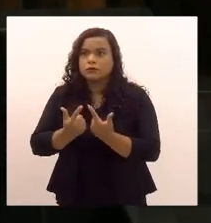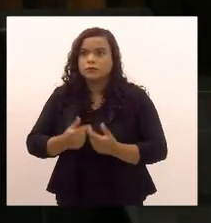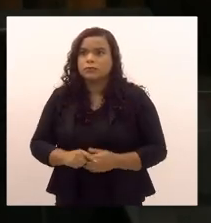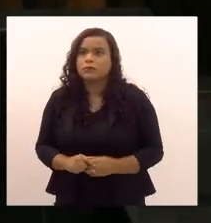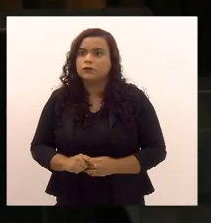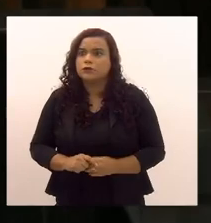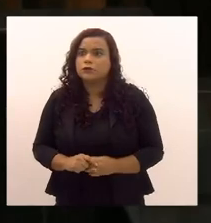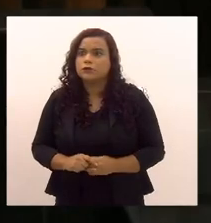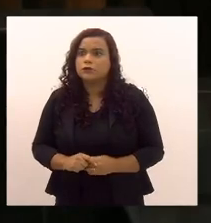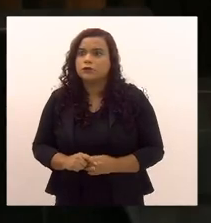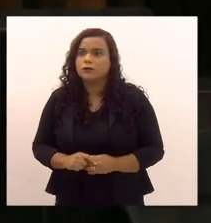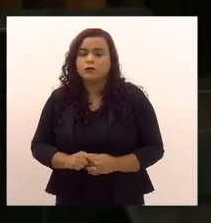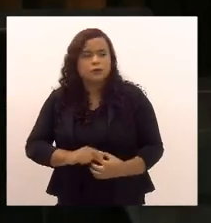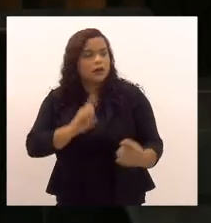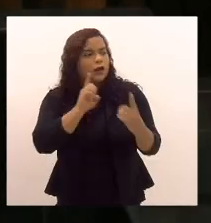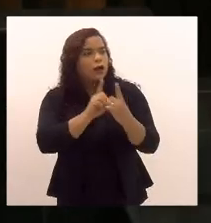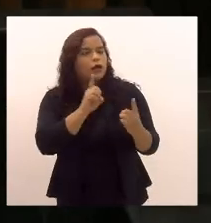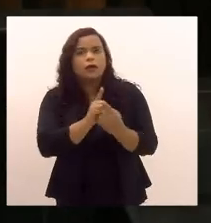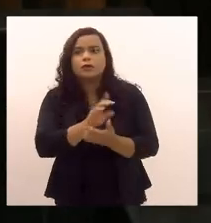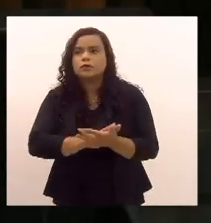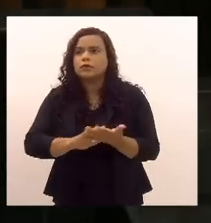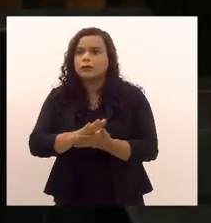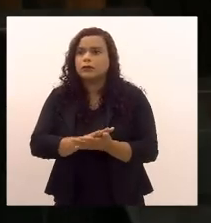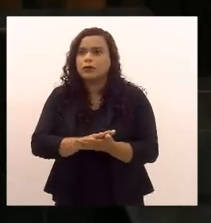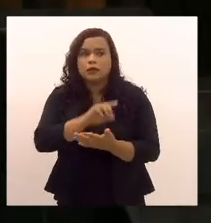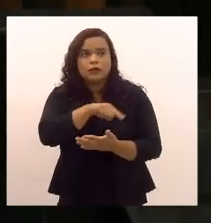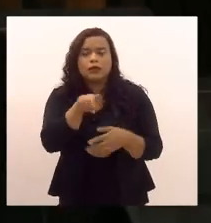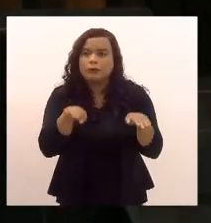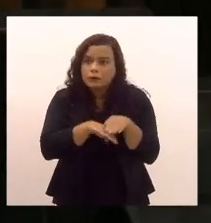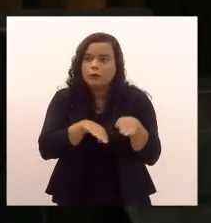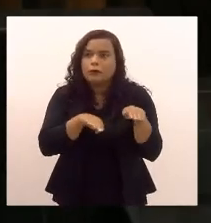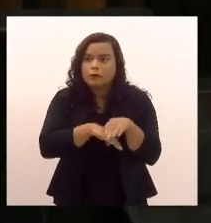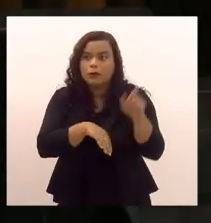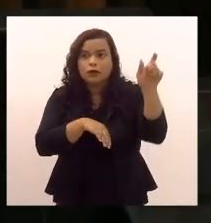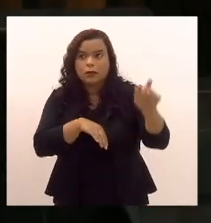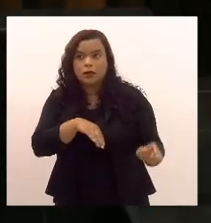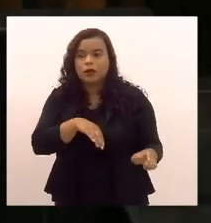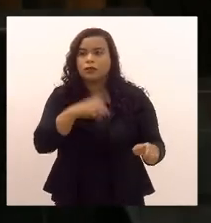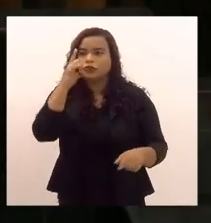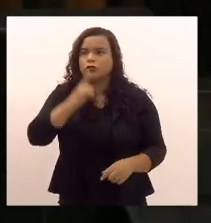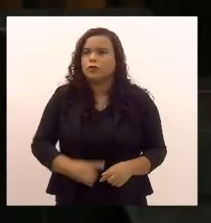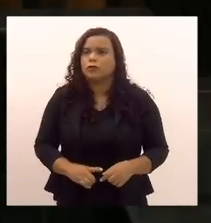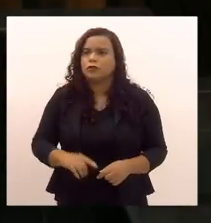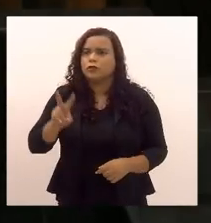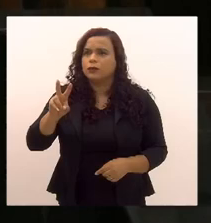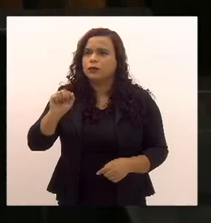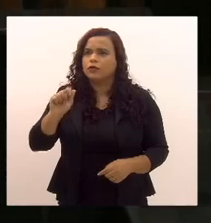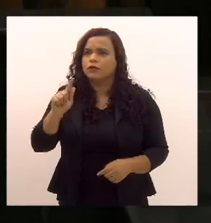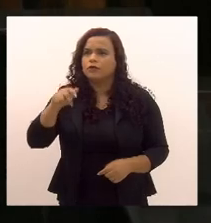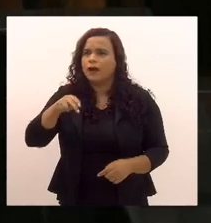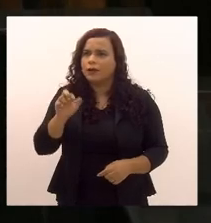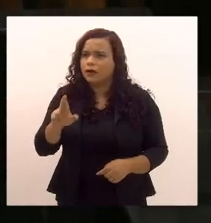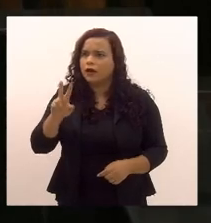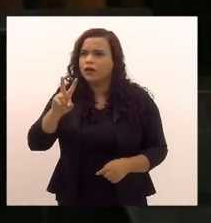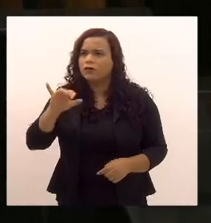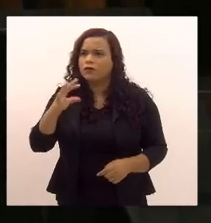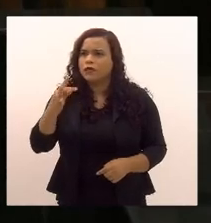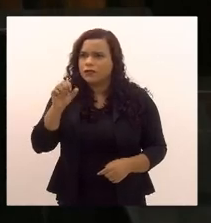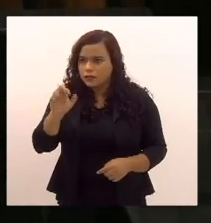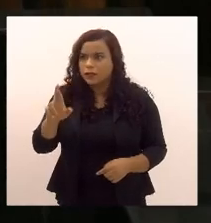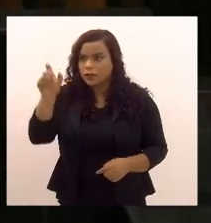tô atendendo o pedido do diretor quem é o senhor Wagner victer